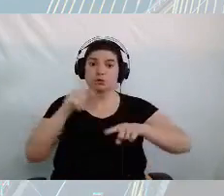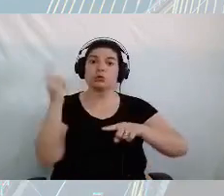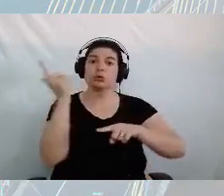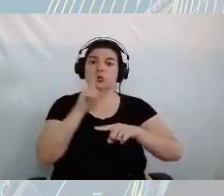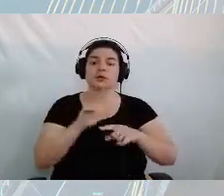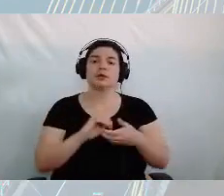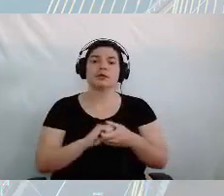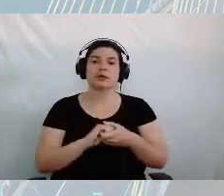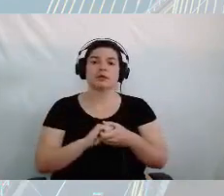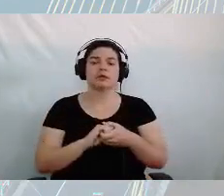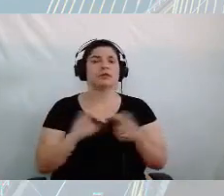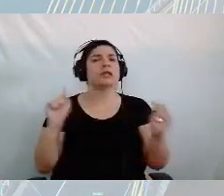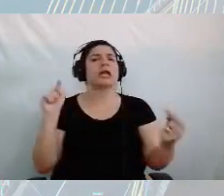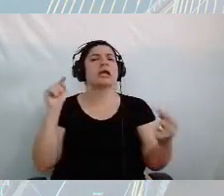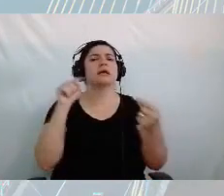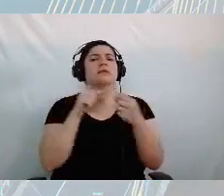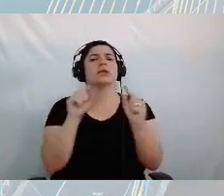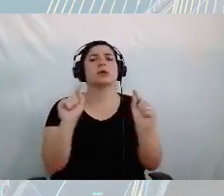sentido,